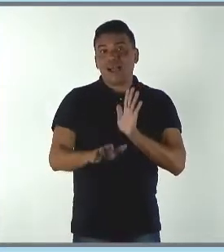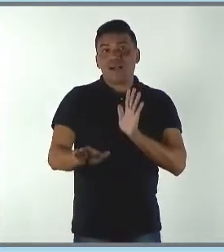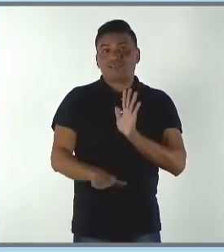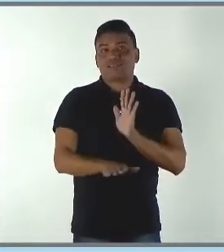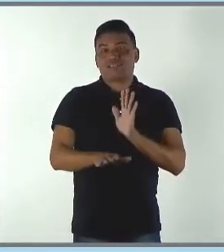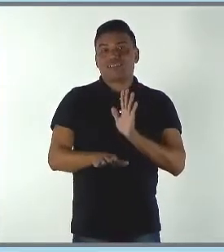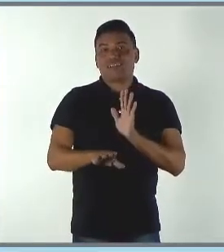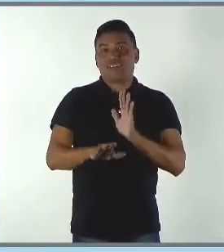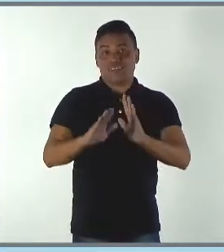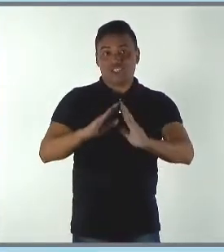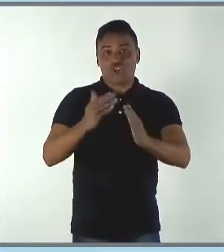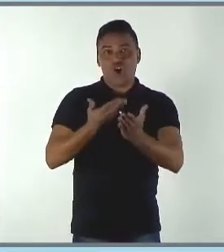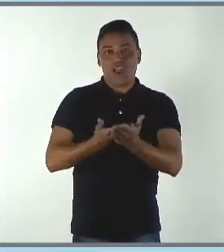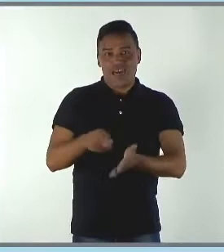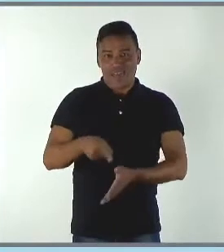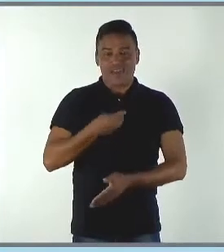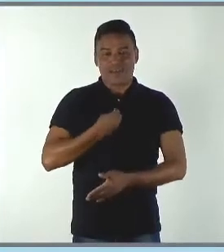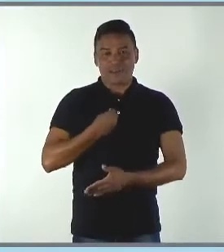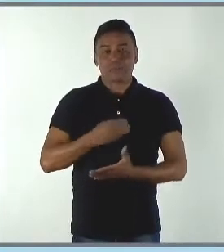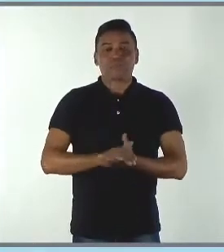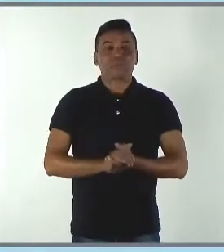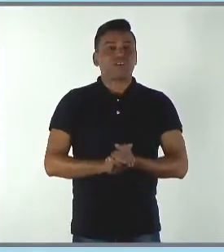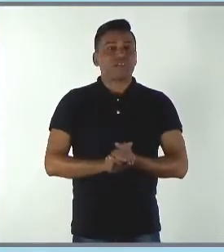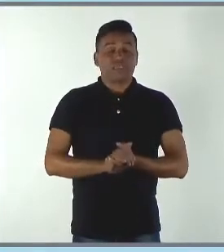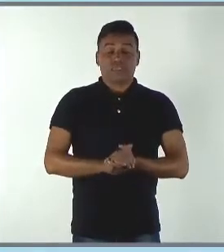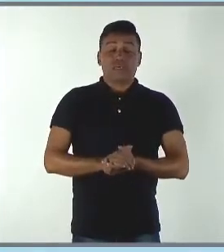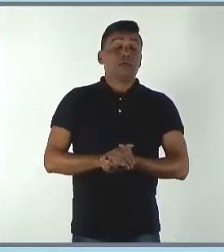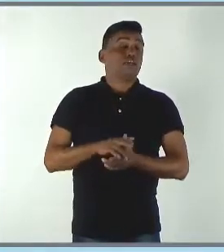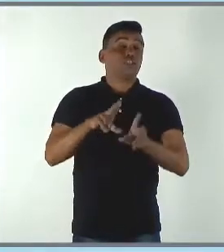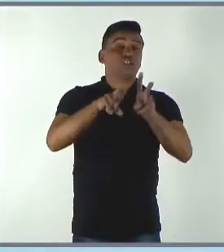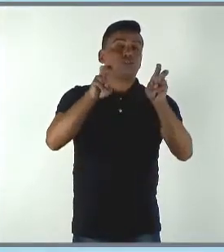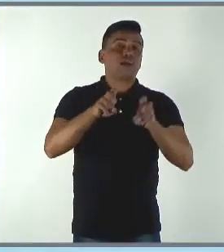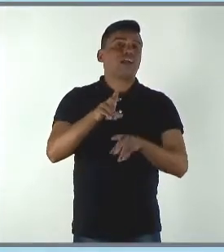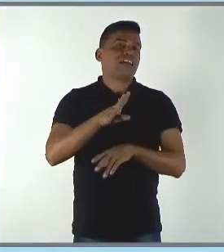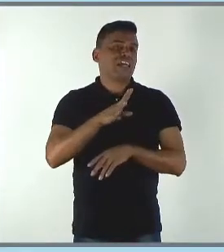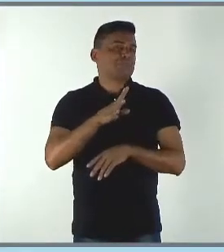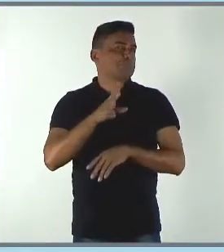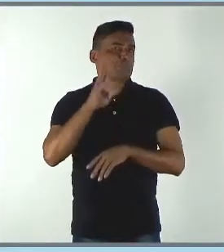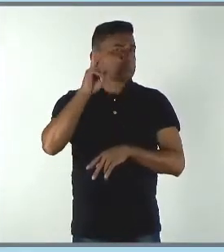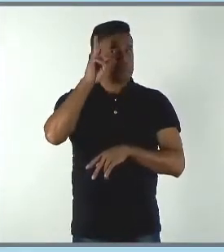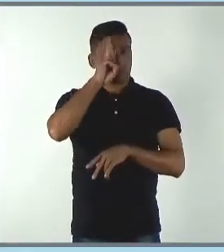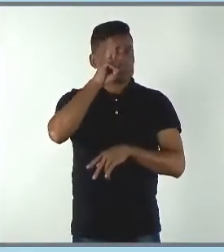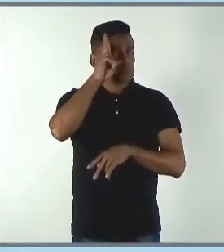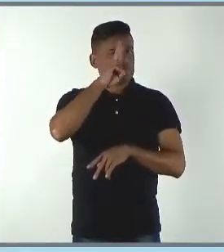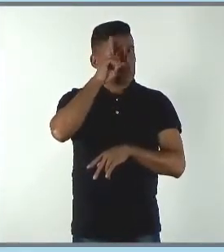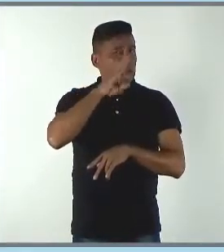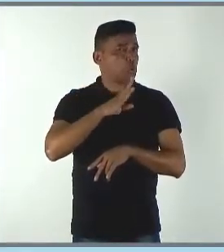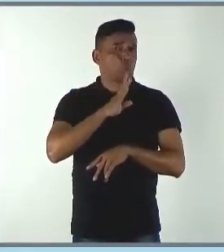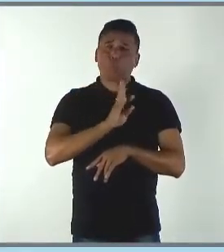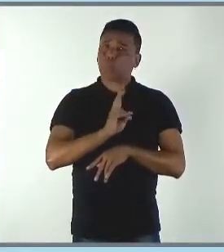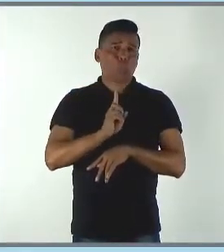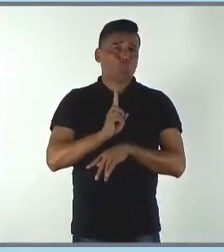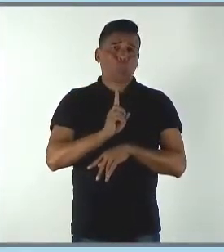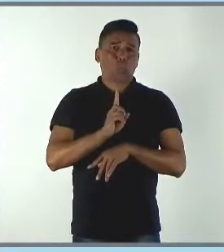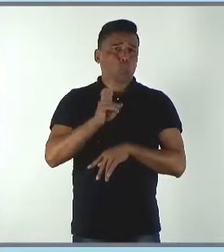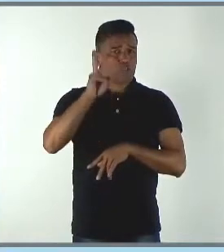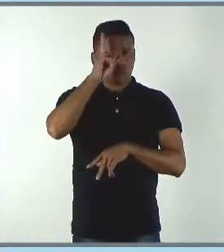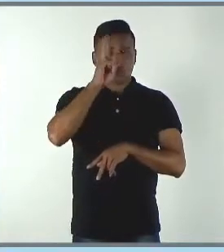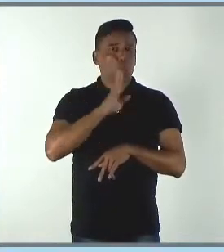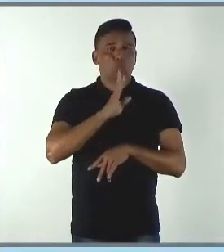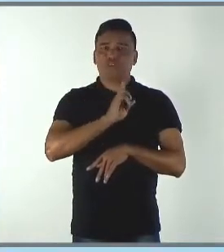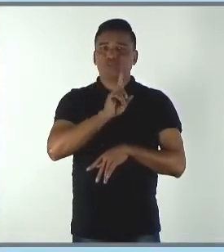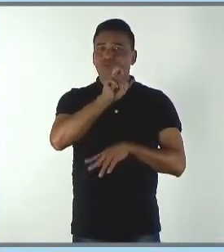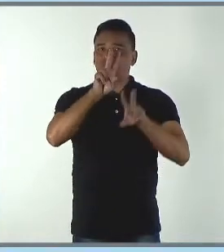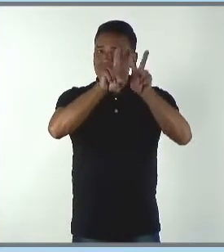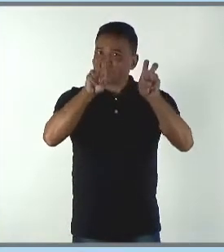o título do projeto era Essa História Eu Não Conhecia. Essa História Eu Não Conhecia. Tá? Então, esses títulos